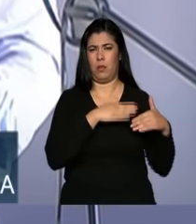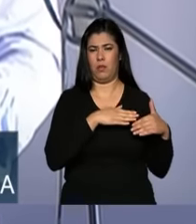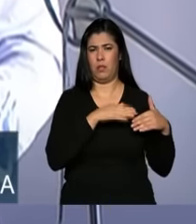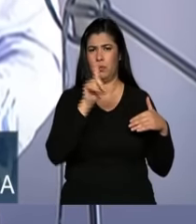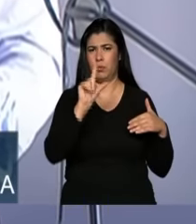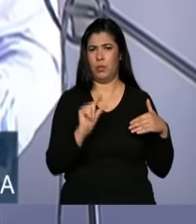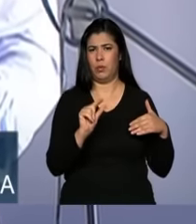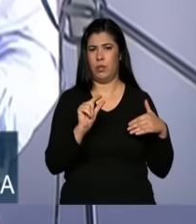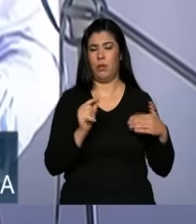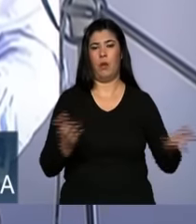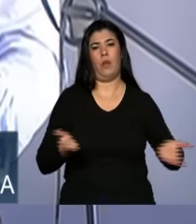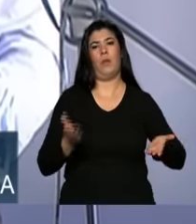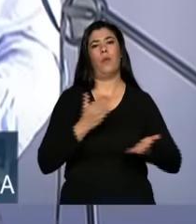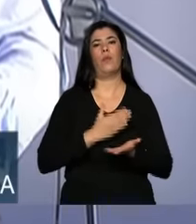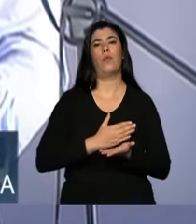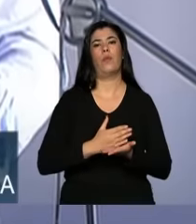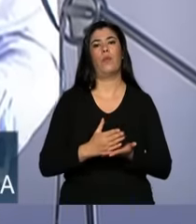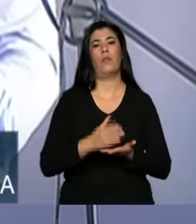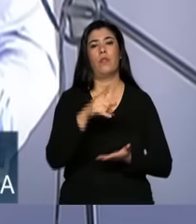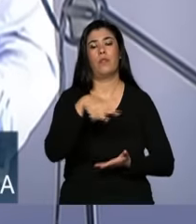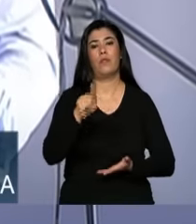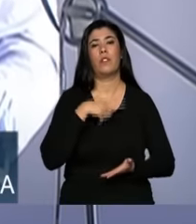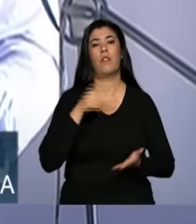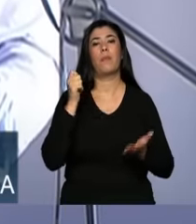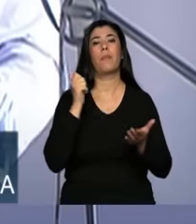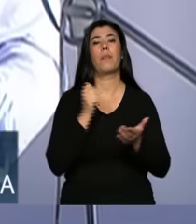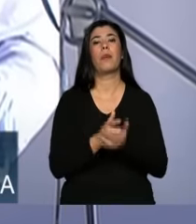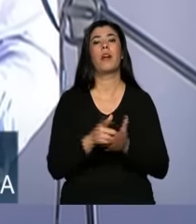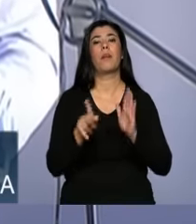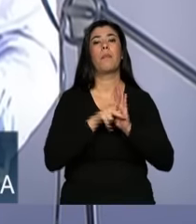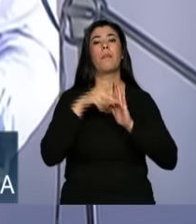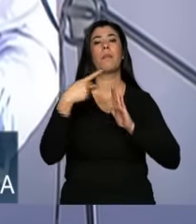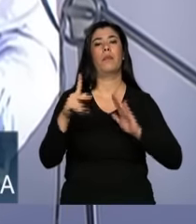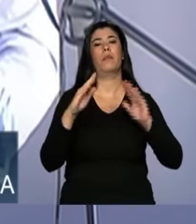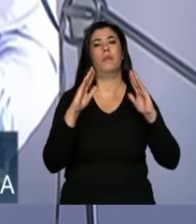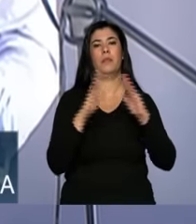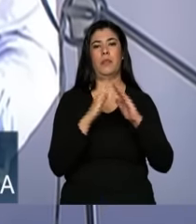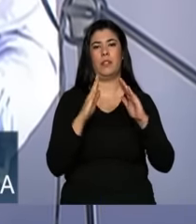a partir de hoje, vocês vão pagar uma casa que é...